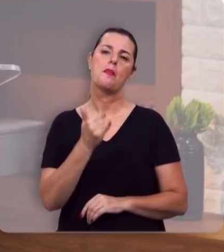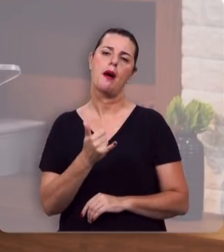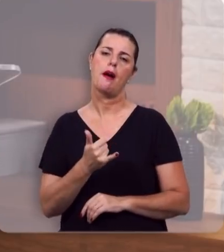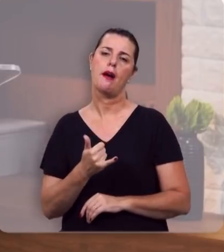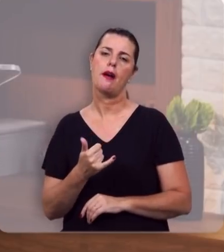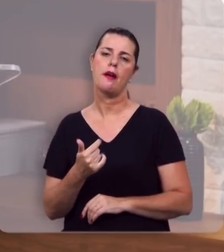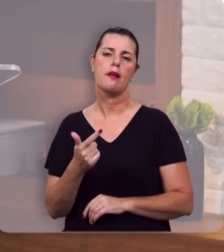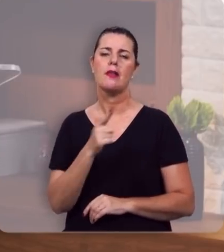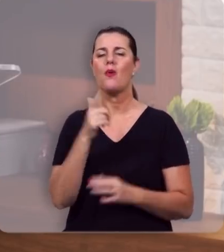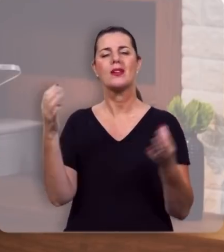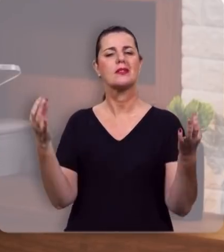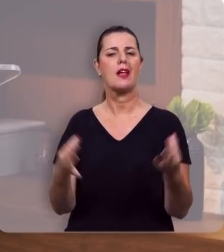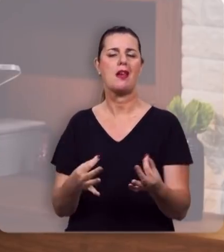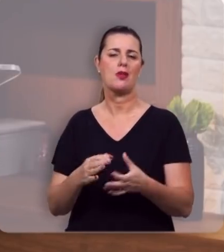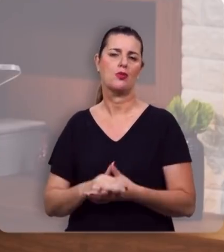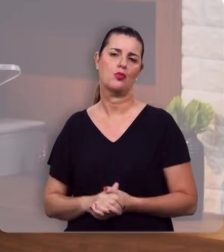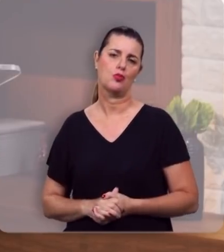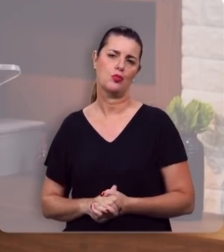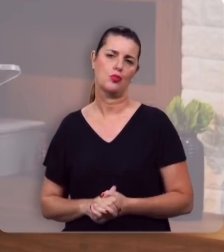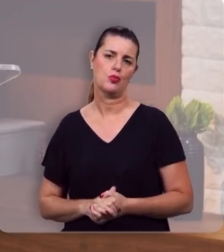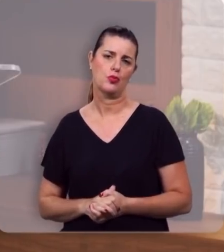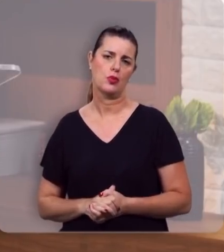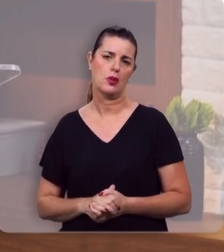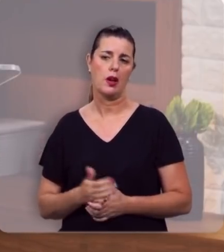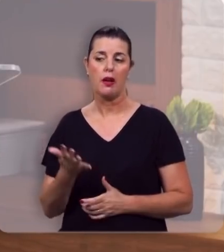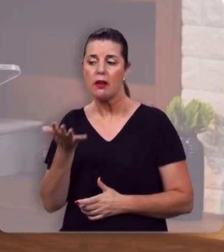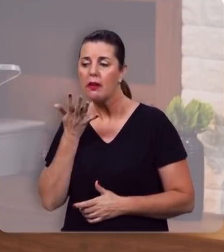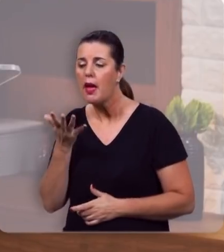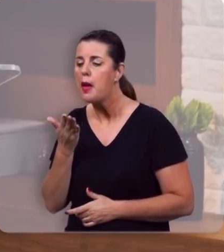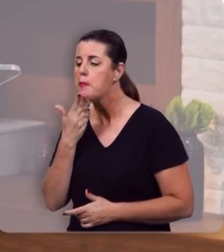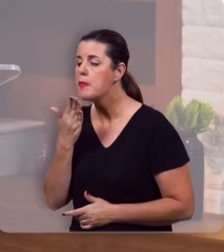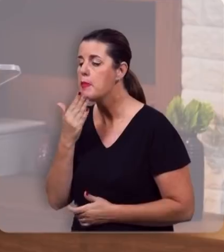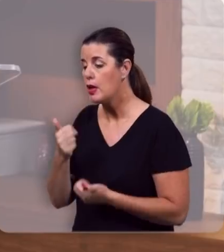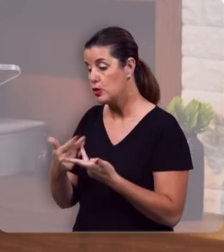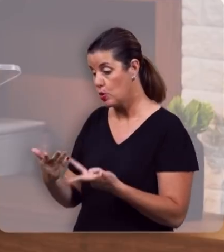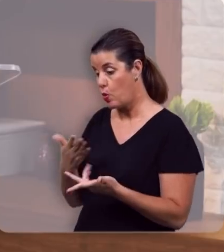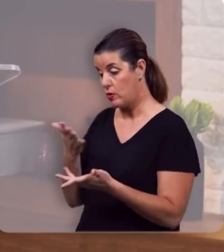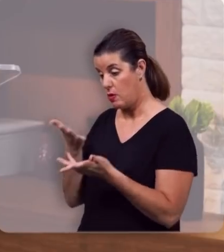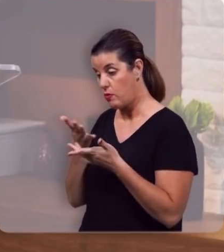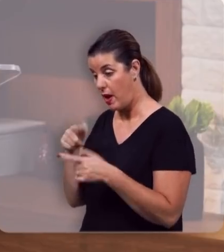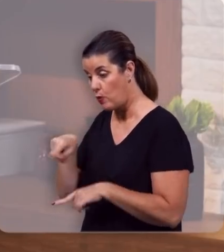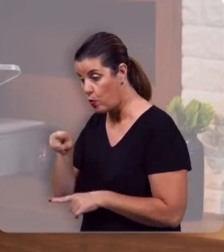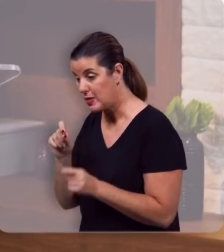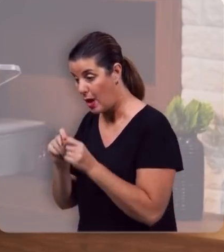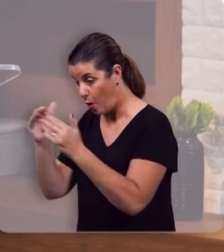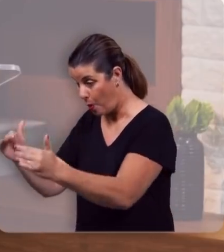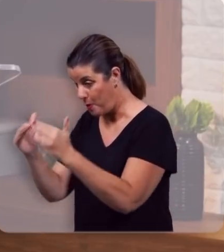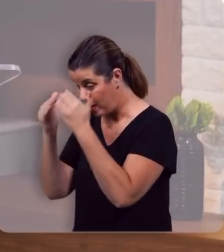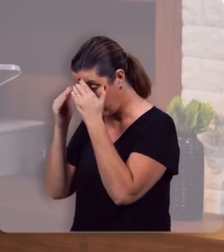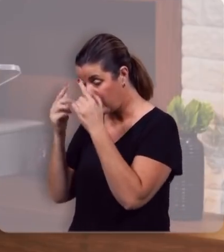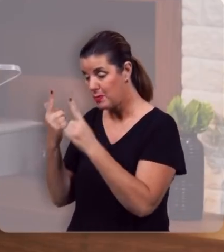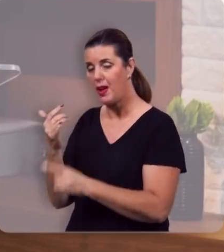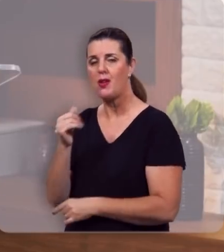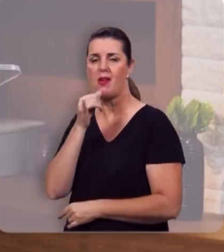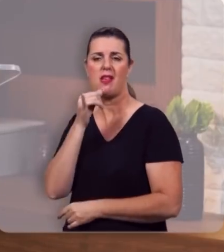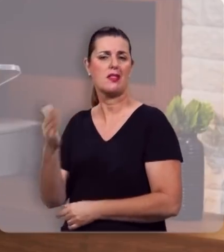é coerente, requerendo uma coisa dos filhos, mas não sendo exemplo para eles